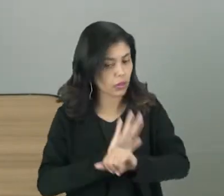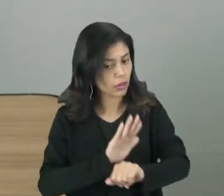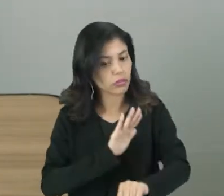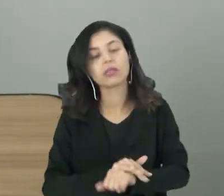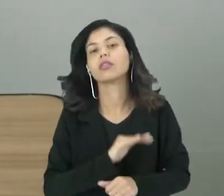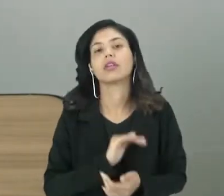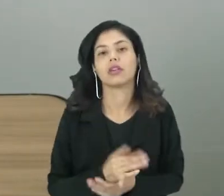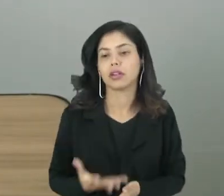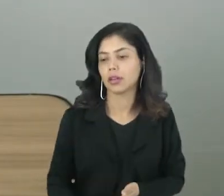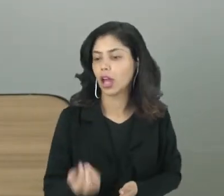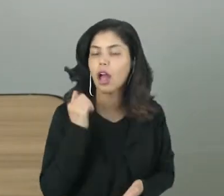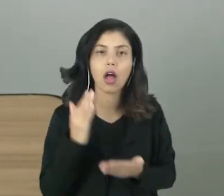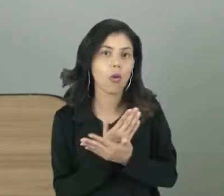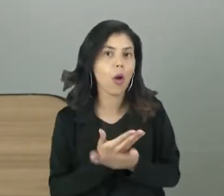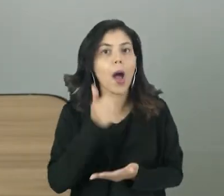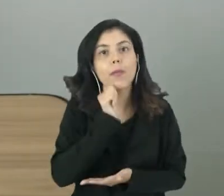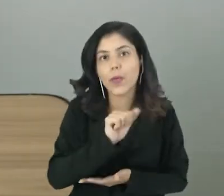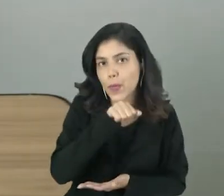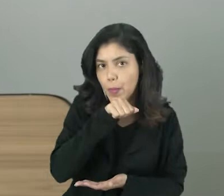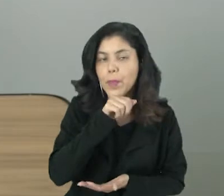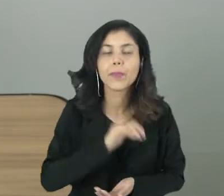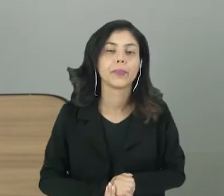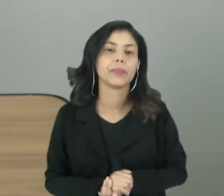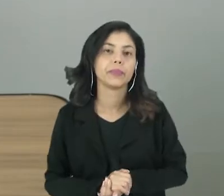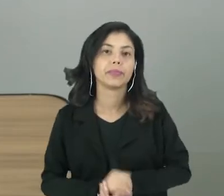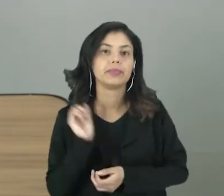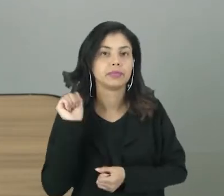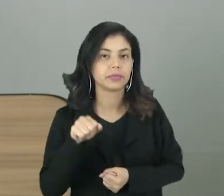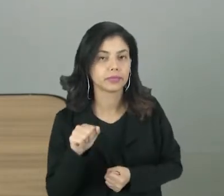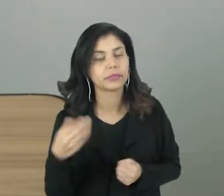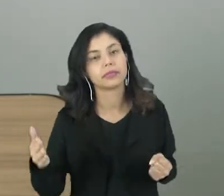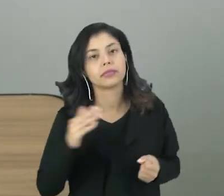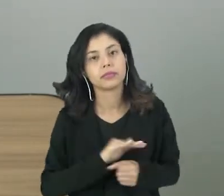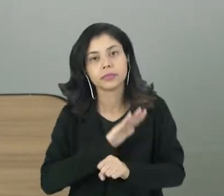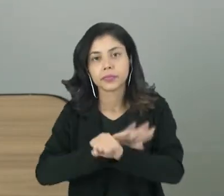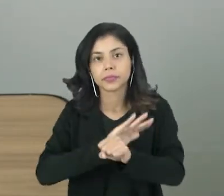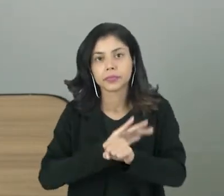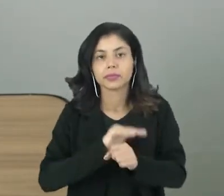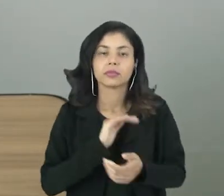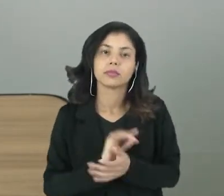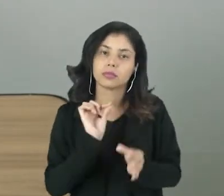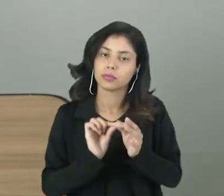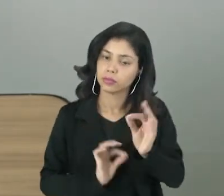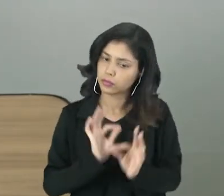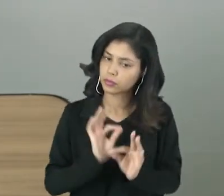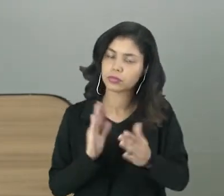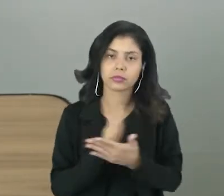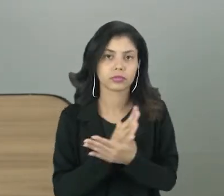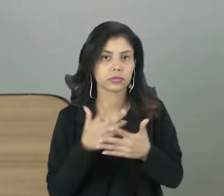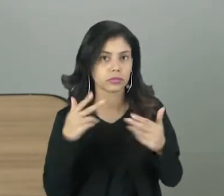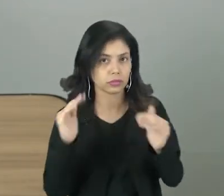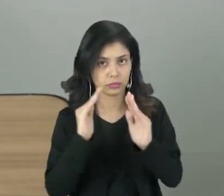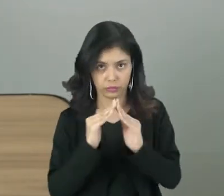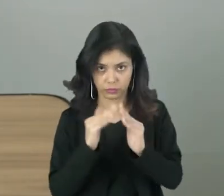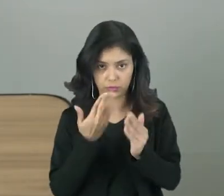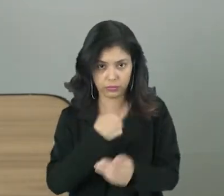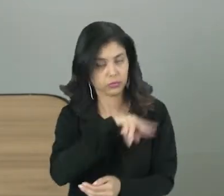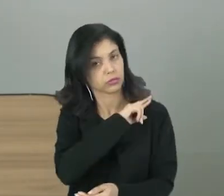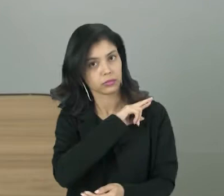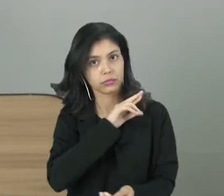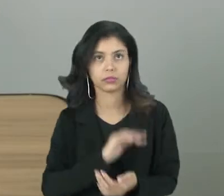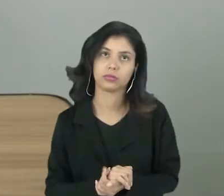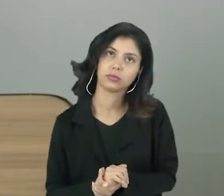auxiliar pegar algo para mamãe entendeu vocês podem auxiliar fazer alguma coisa em casa mas não tem a